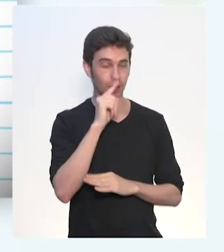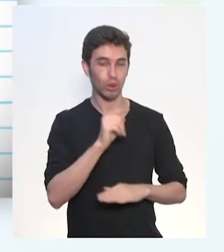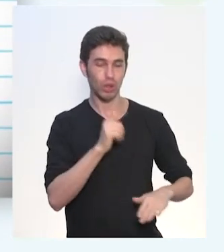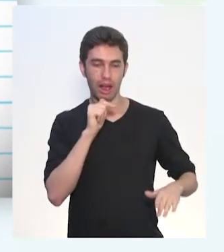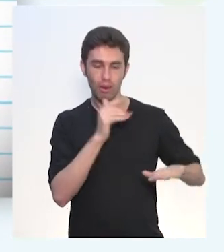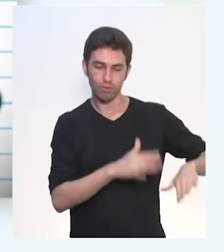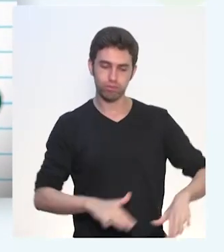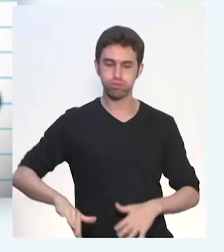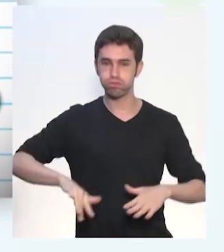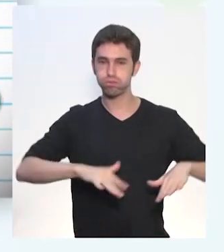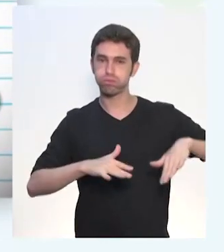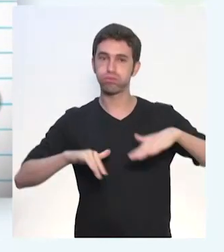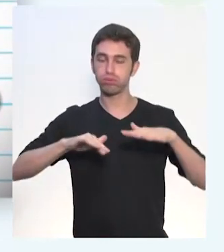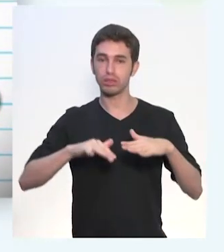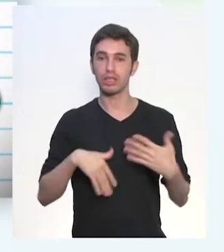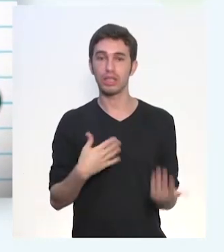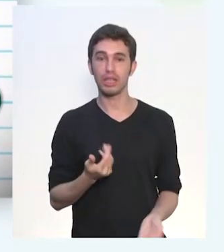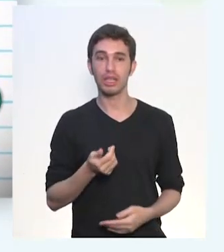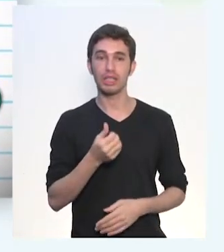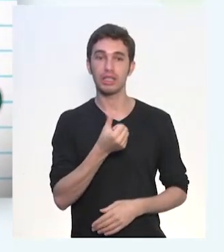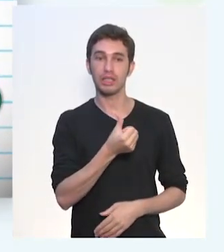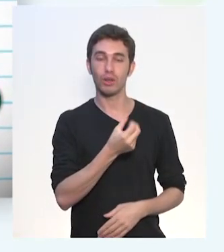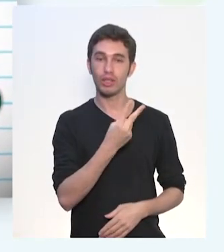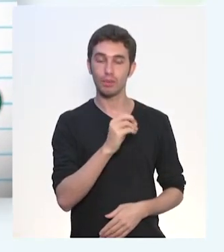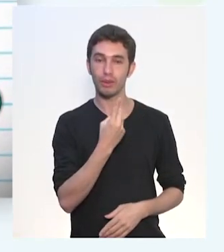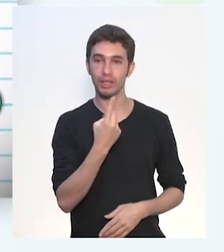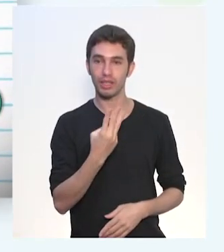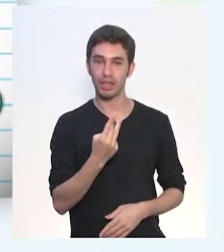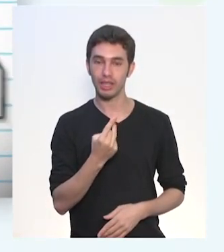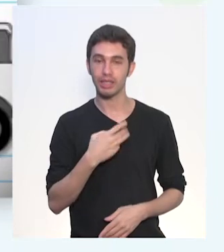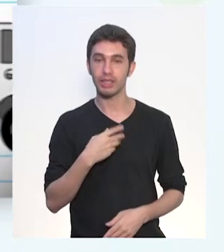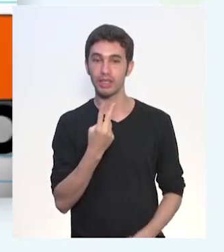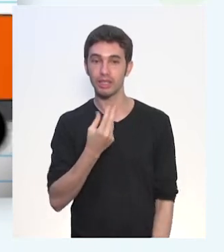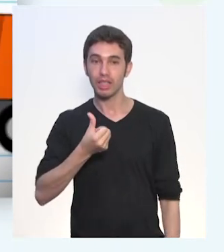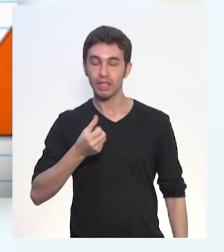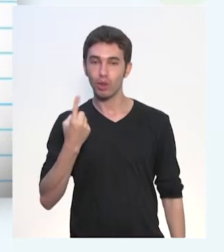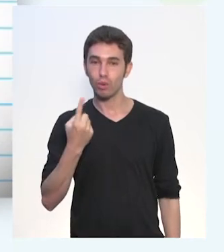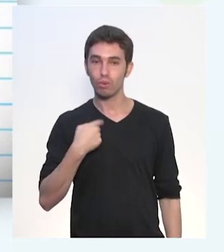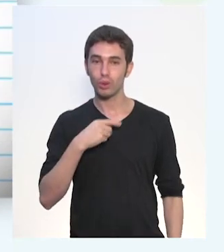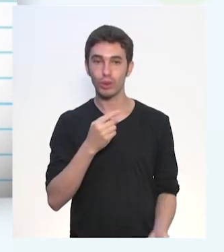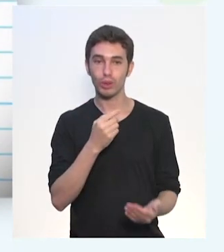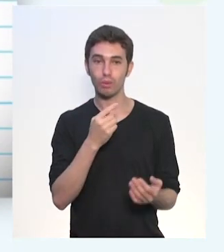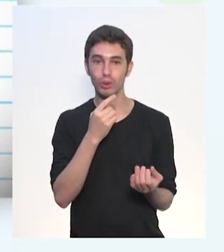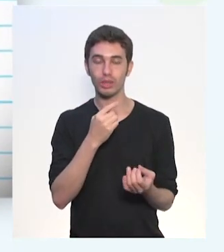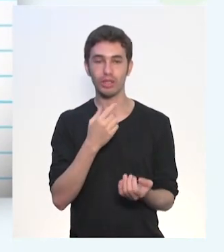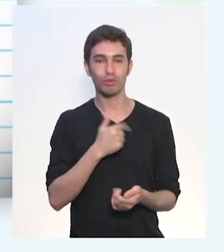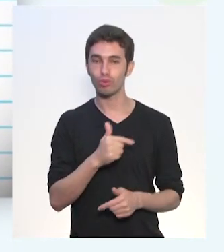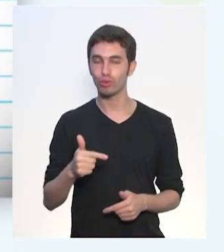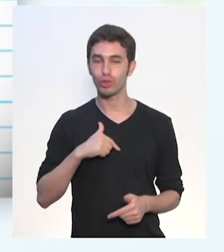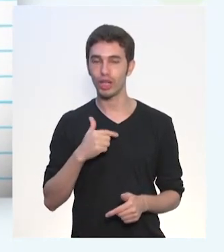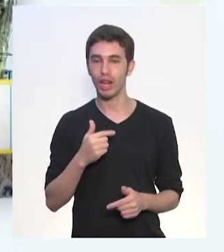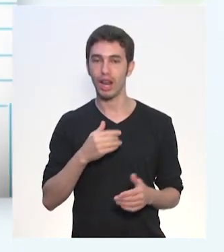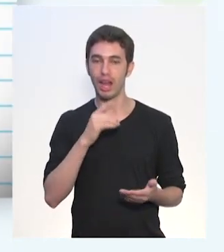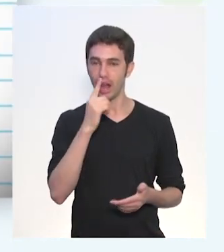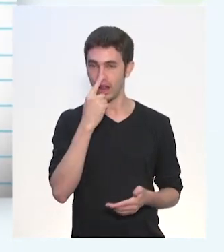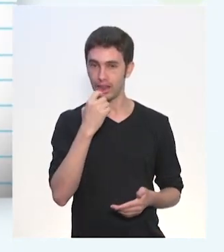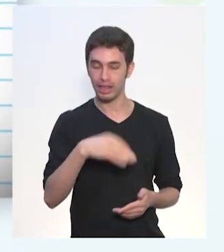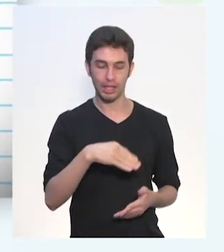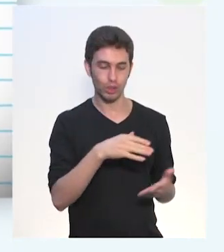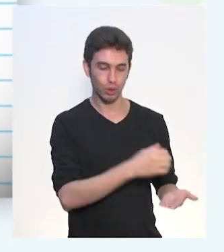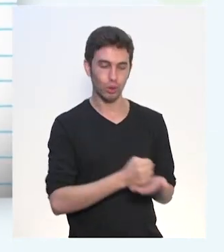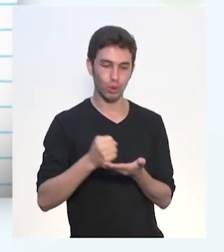2013, 65% da população urbana de 101 países contava com um serviço municipal de coleta de lixo. O que também provoca doenças